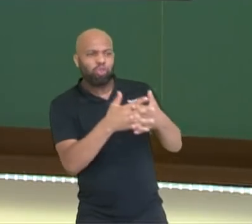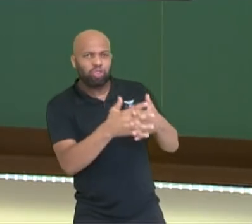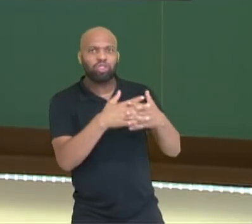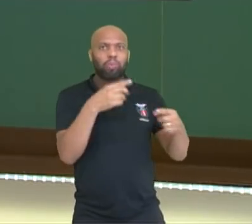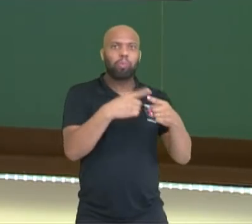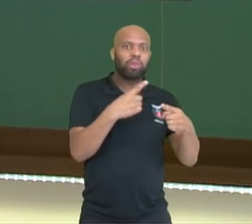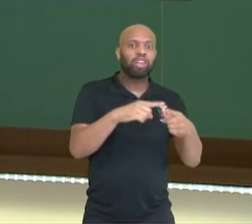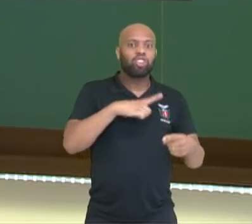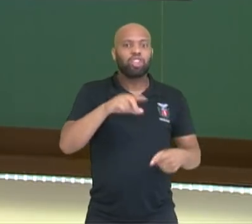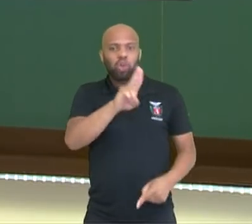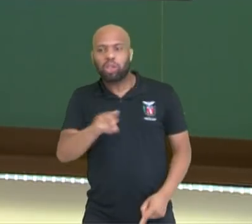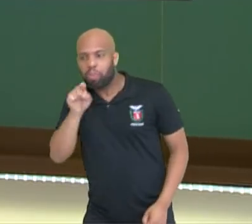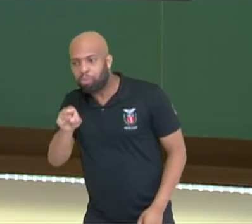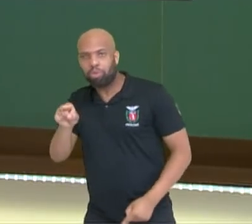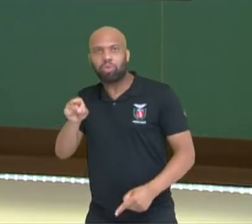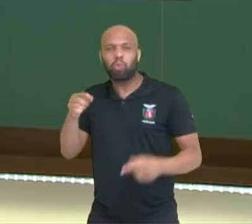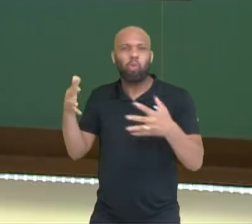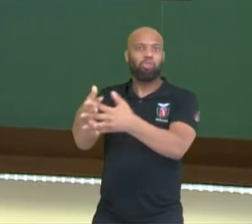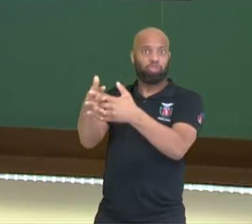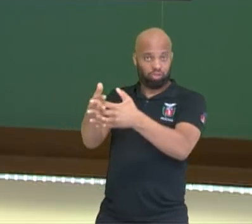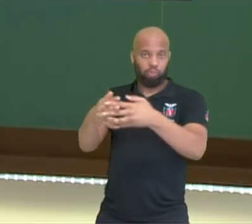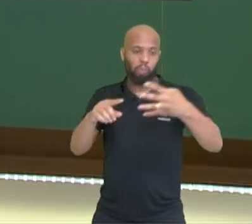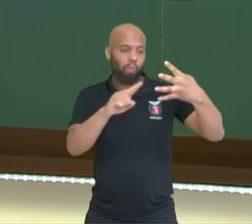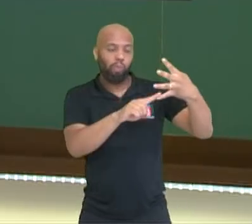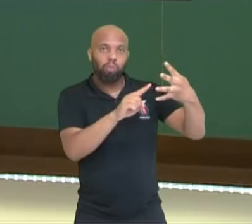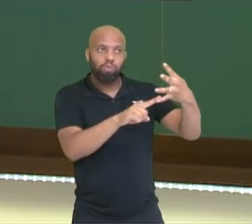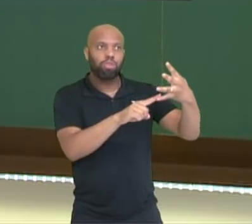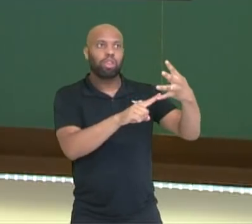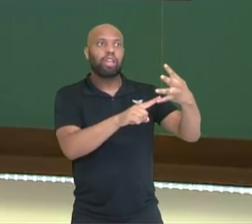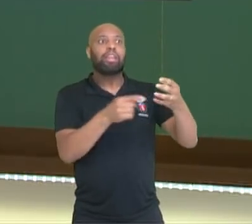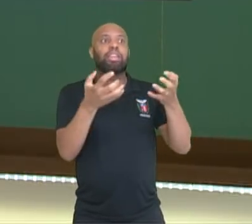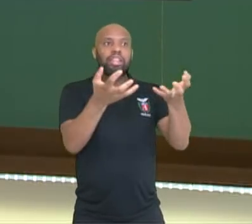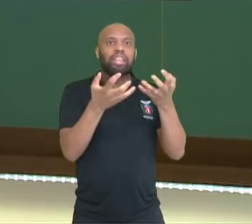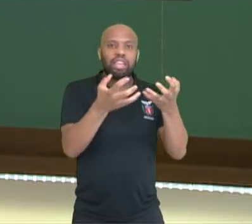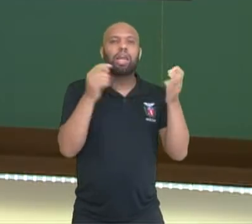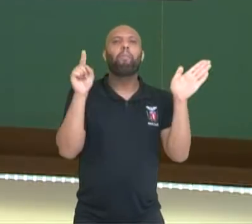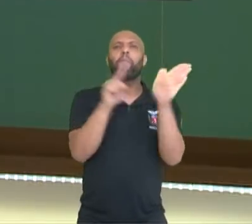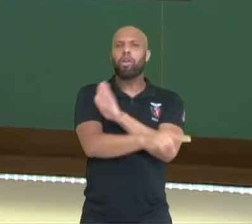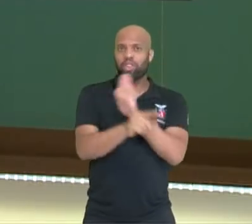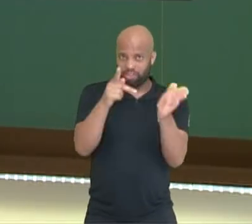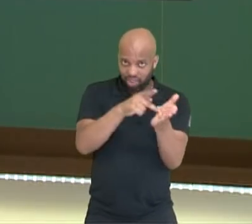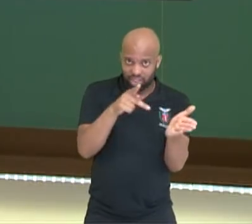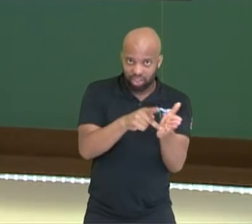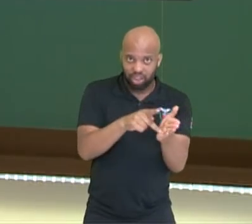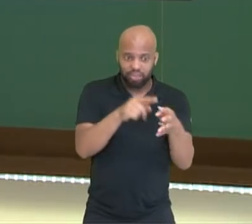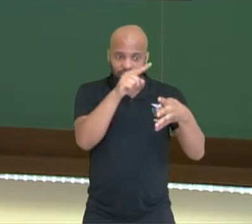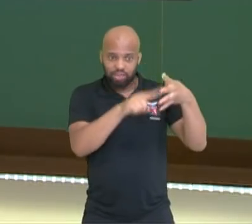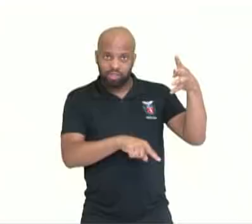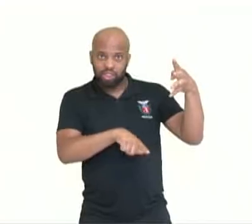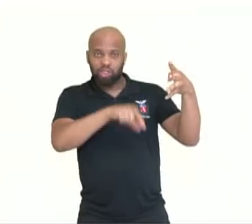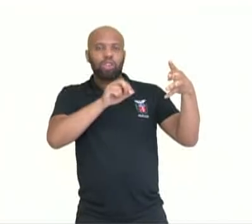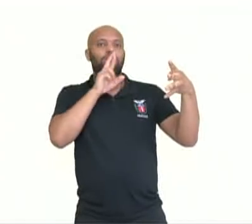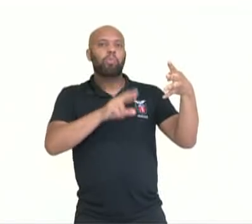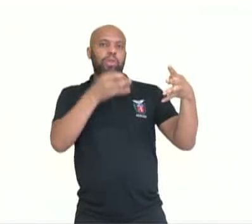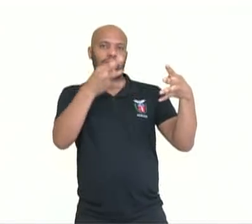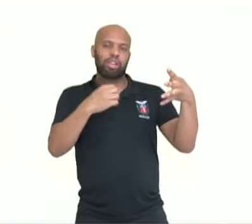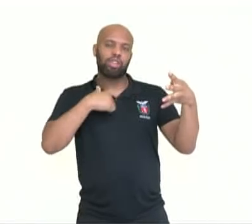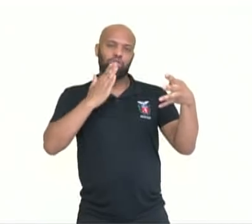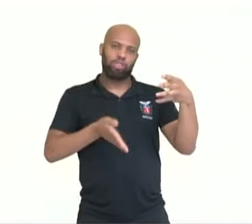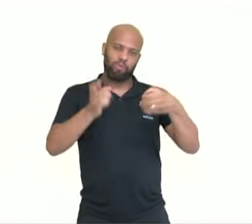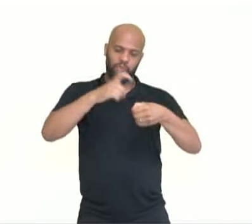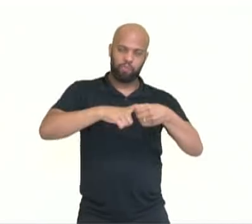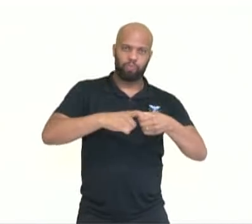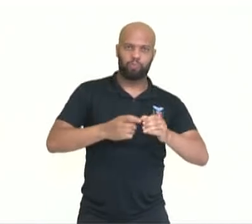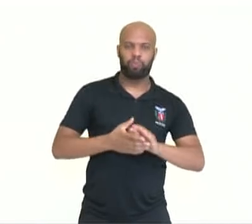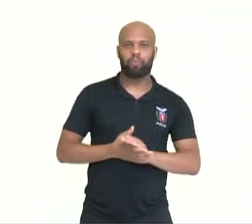era para ele usar um e usou o outro ponto. Ou ele, a letra D, queria fazer uma pergunta. 1, 2, 3, e já espero você daqui a pouquinho para a gente